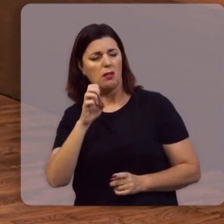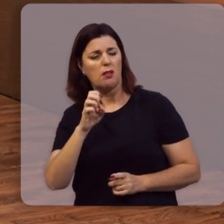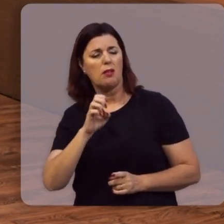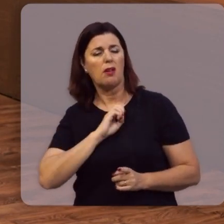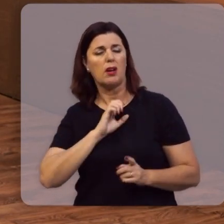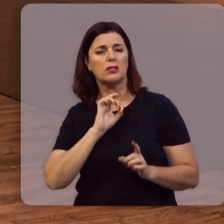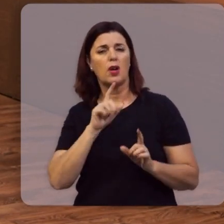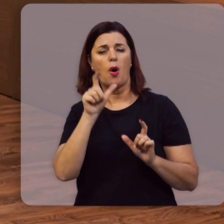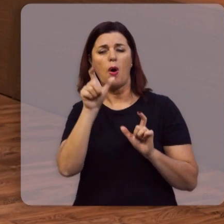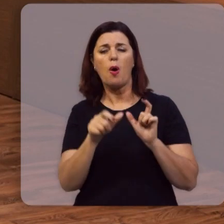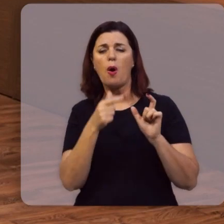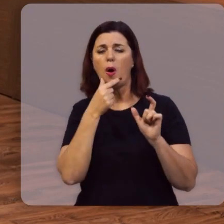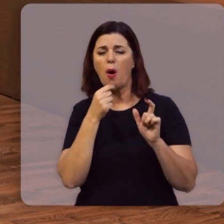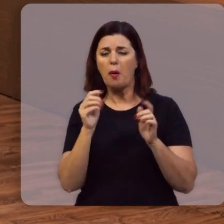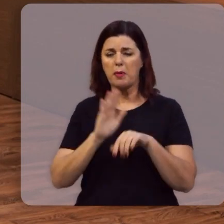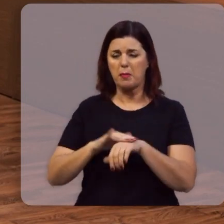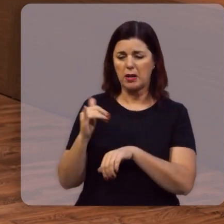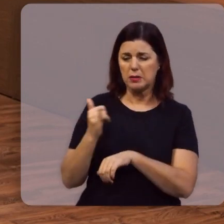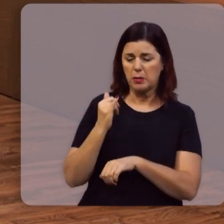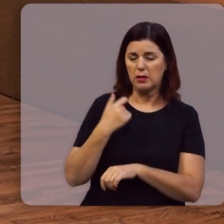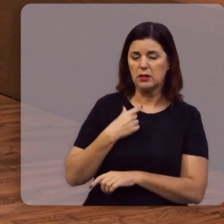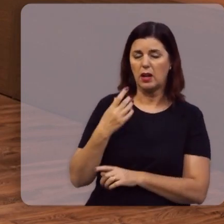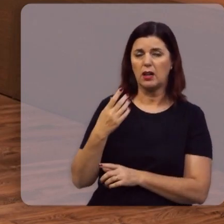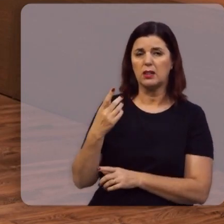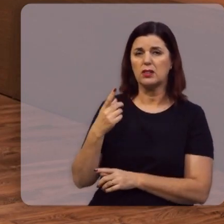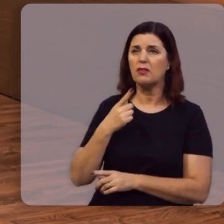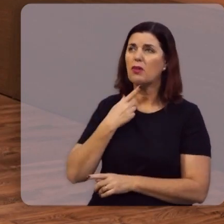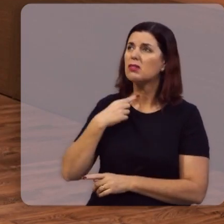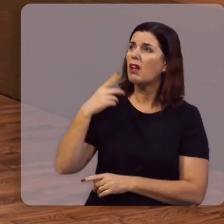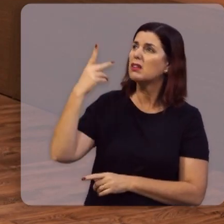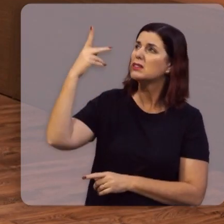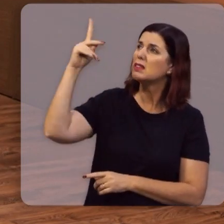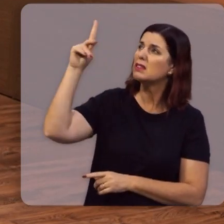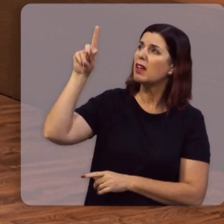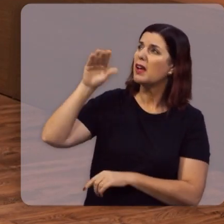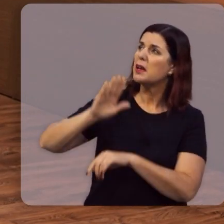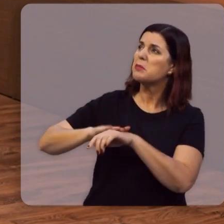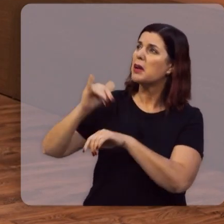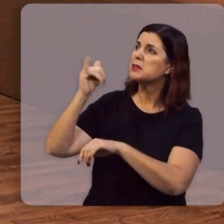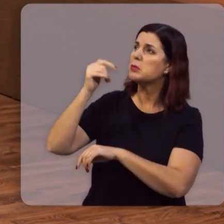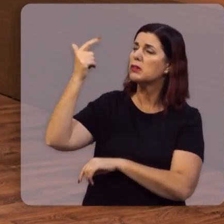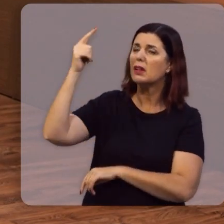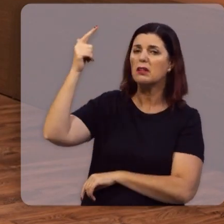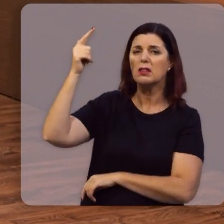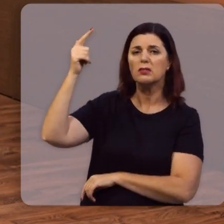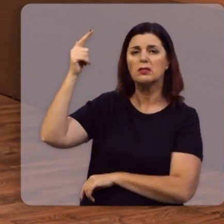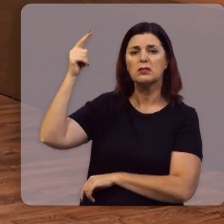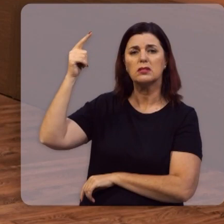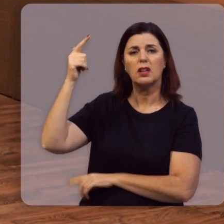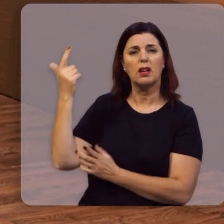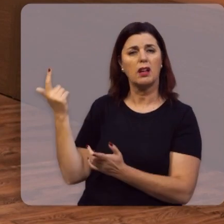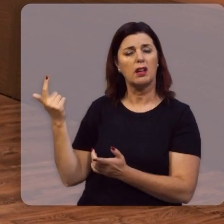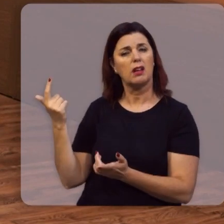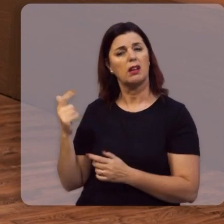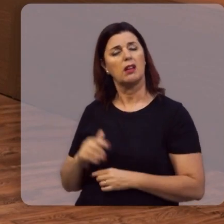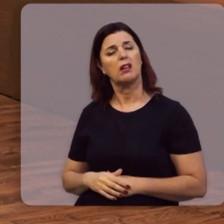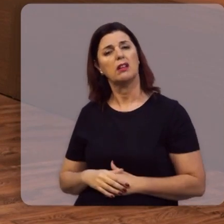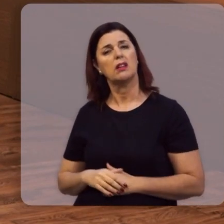gira em torno do homem, parece que não é mais a vontade de Deus que deva ser feita na terra, mas é a vontade do